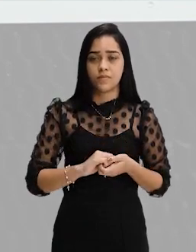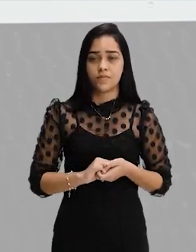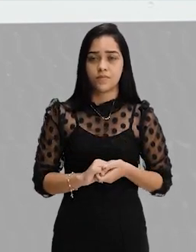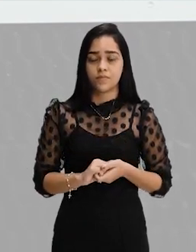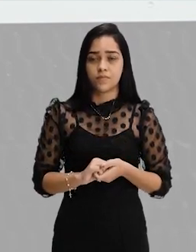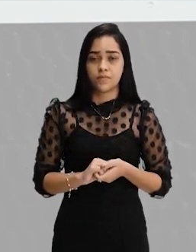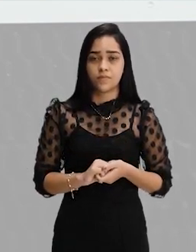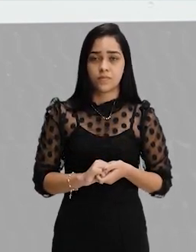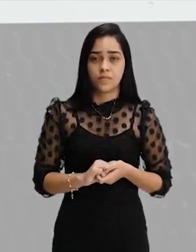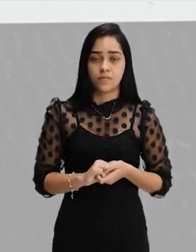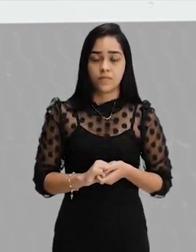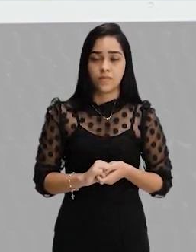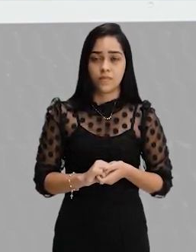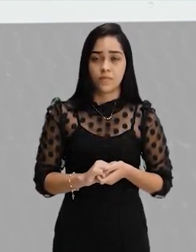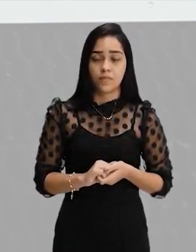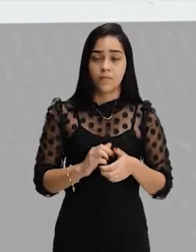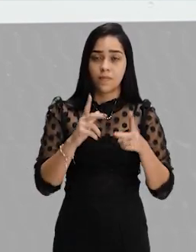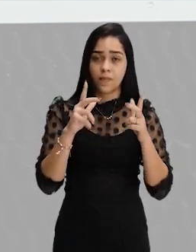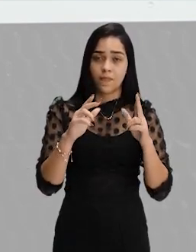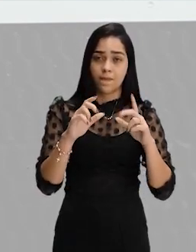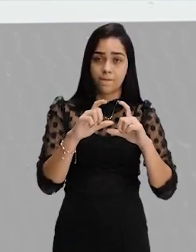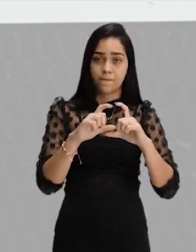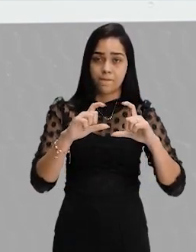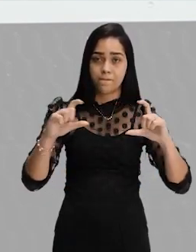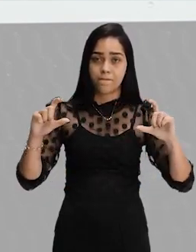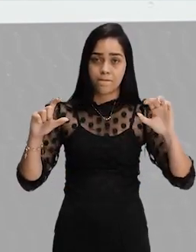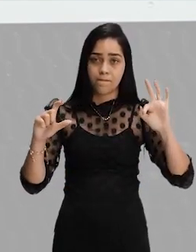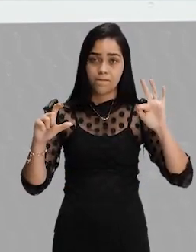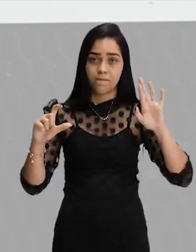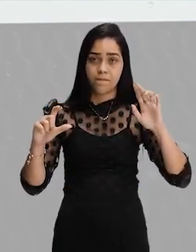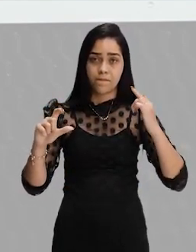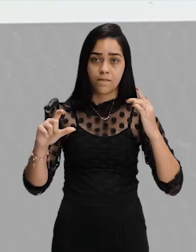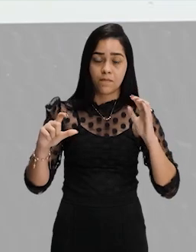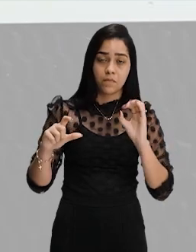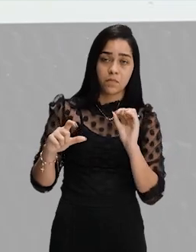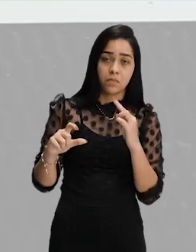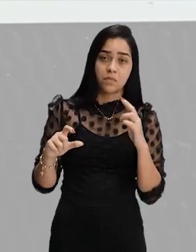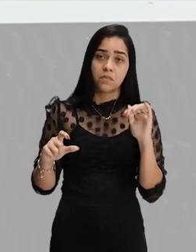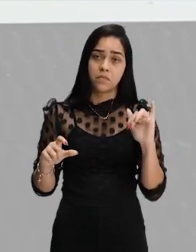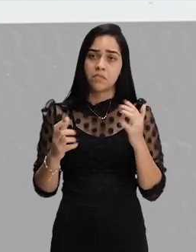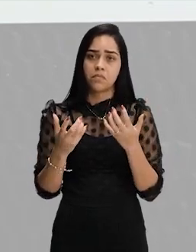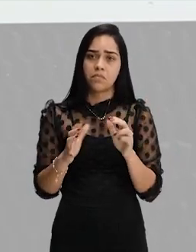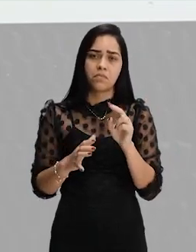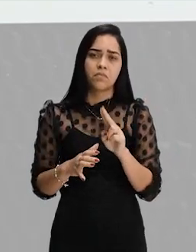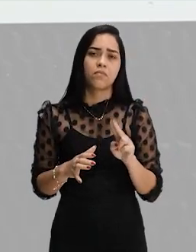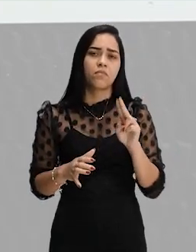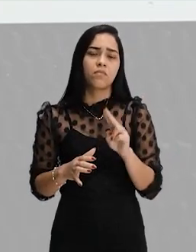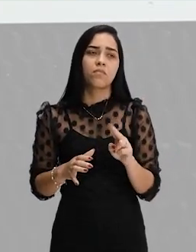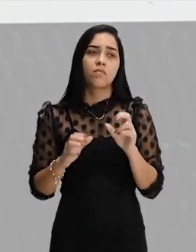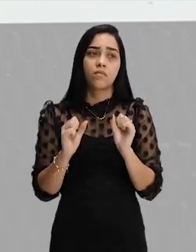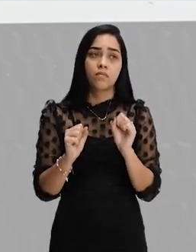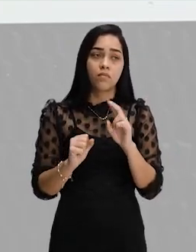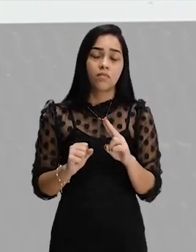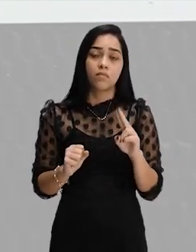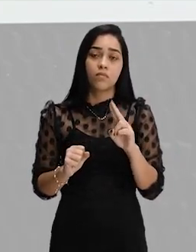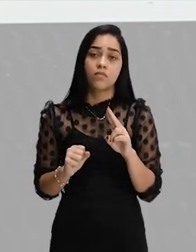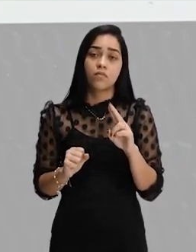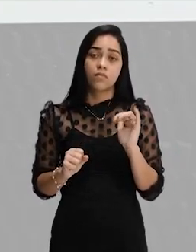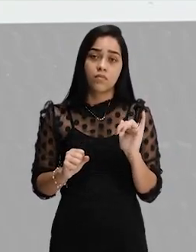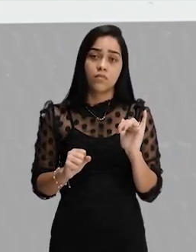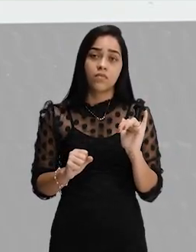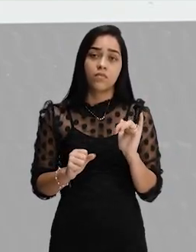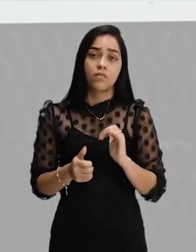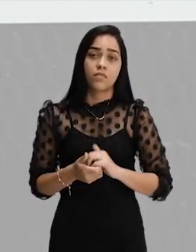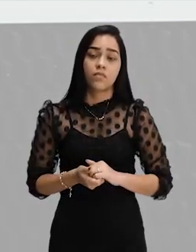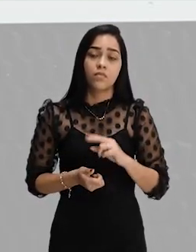Certo? Vou considerar isso aqui como se fosse uma função. Ou y, se você não quiser usar a expressão f de x, você pode usar o y. E a gente